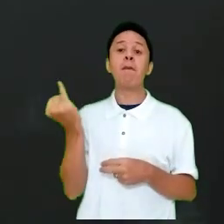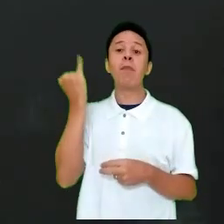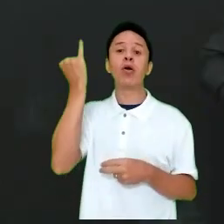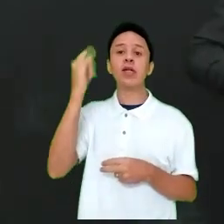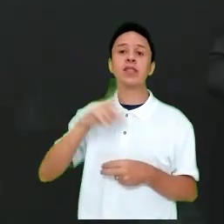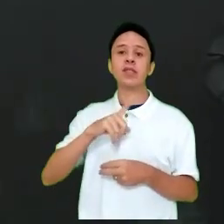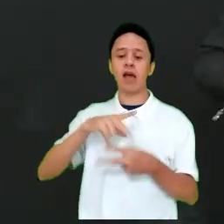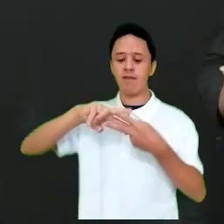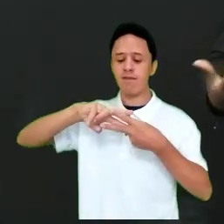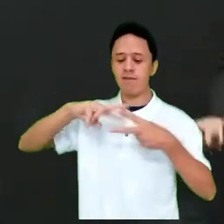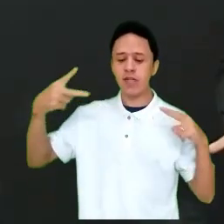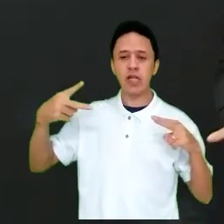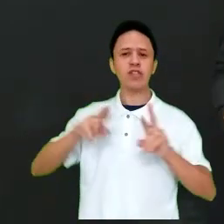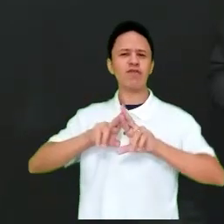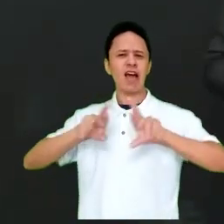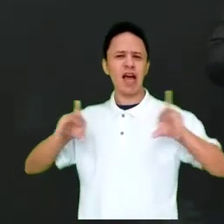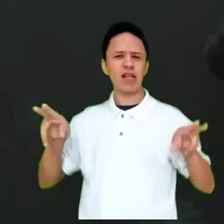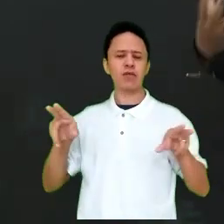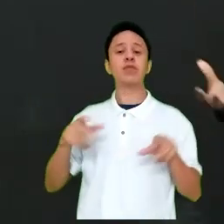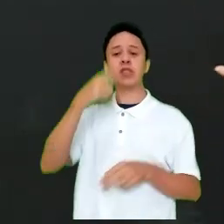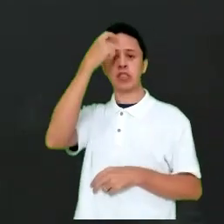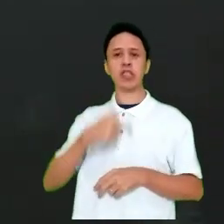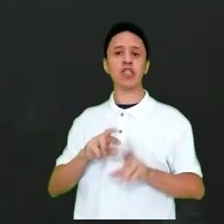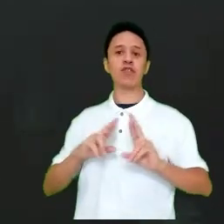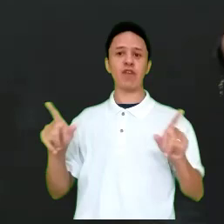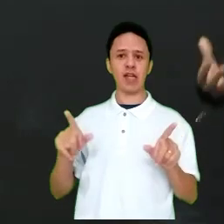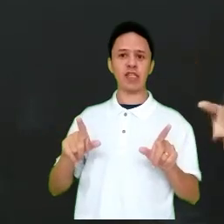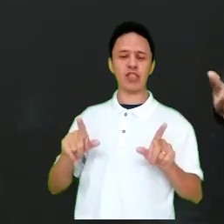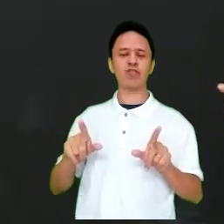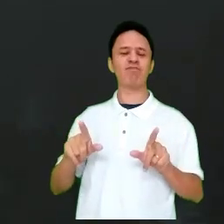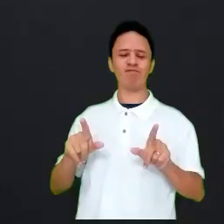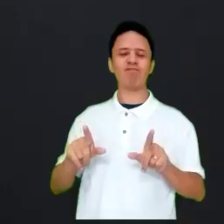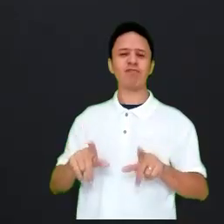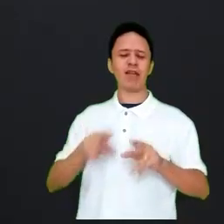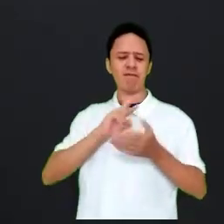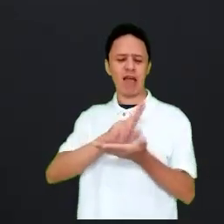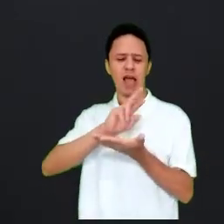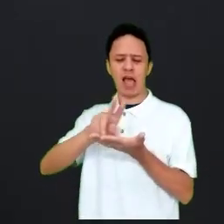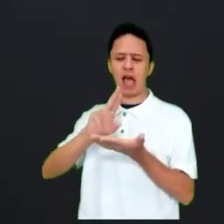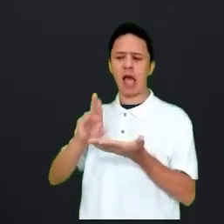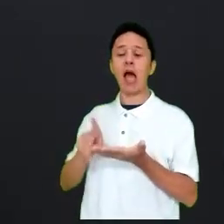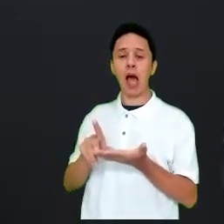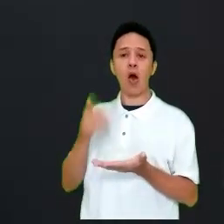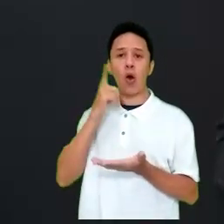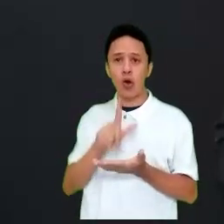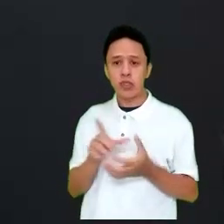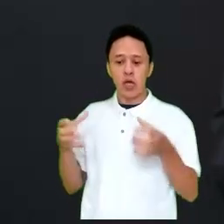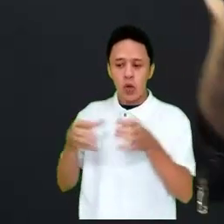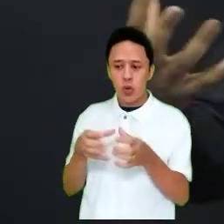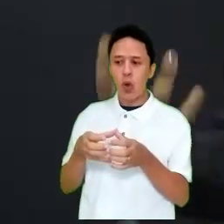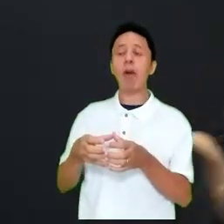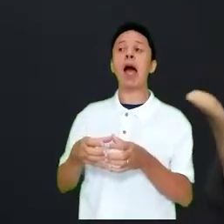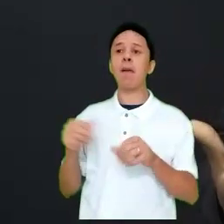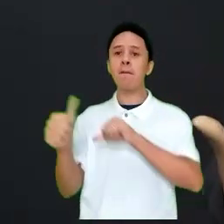a importância de se ter variabilidade genética? Ser diferente, diversidade, faz com que essa espécie lide melhor com